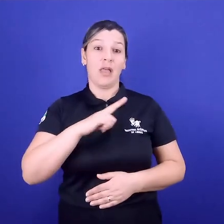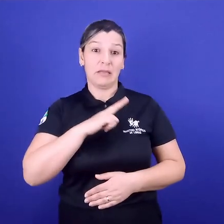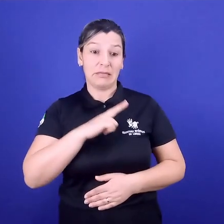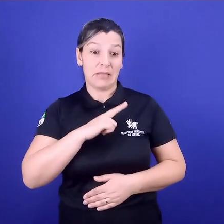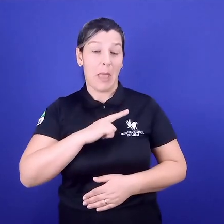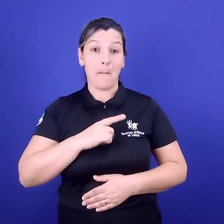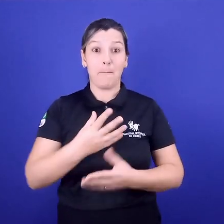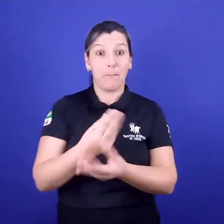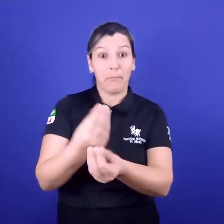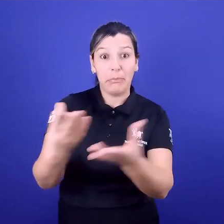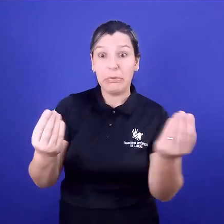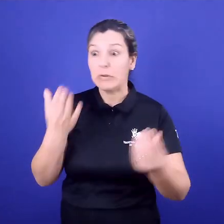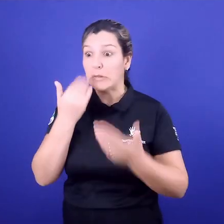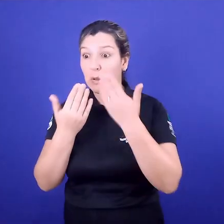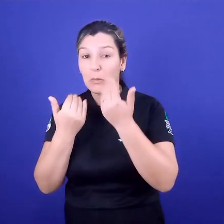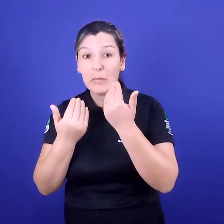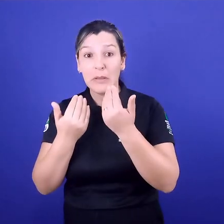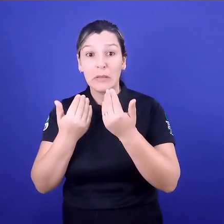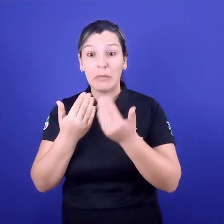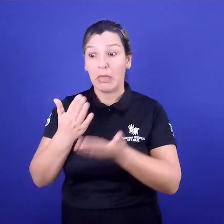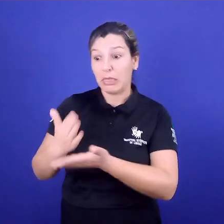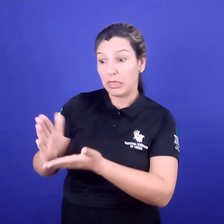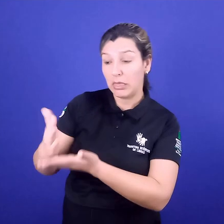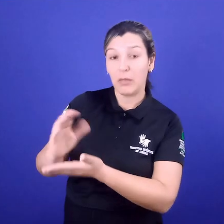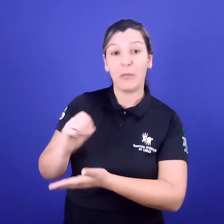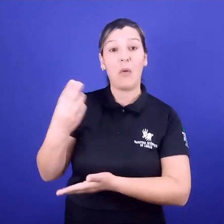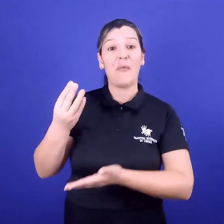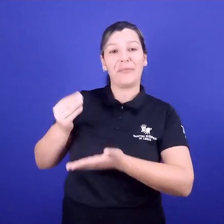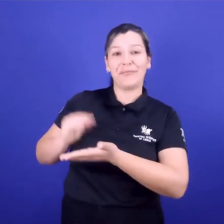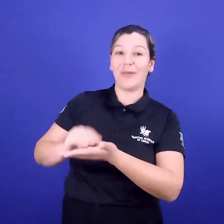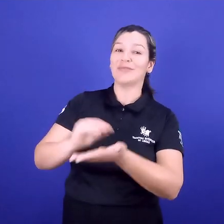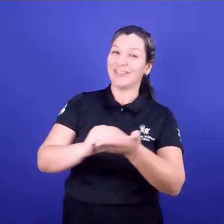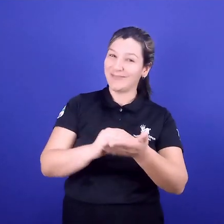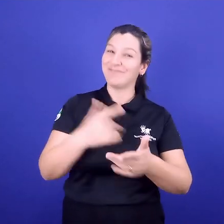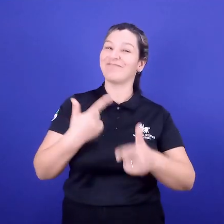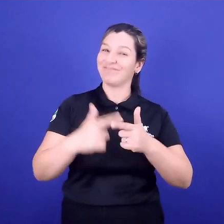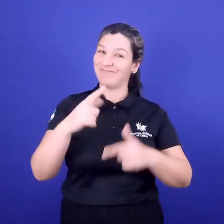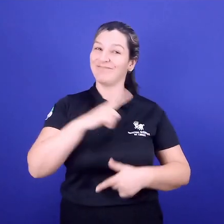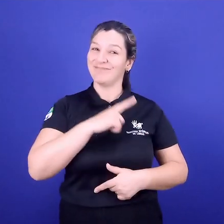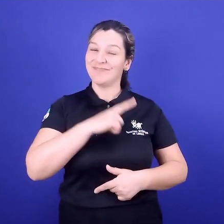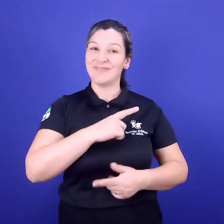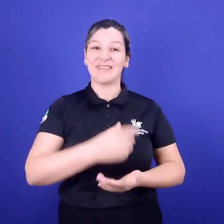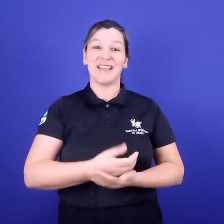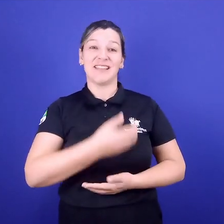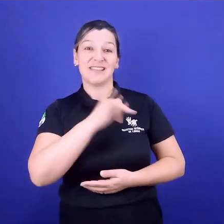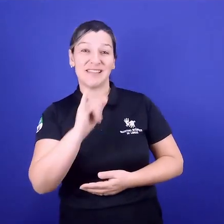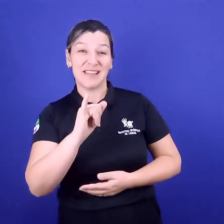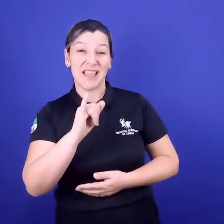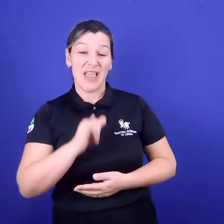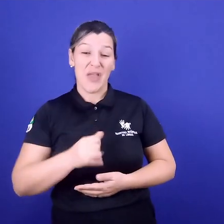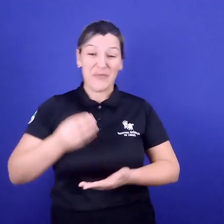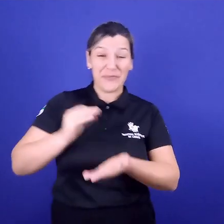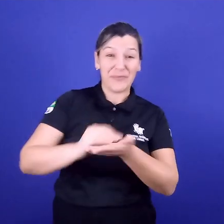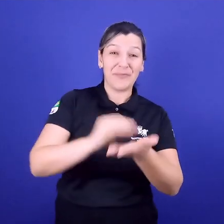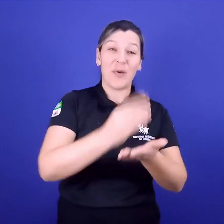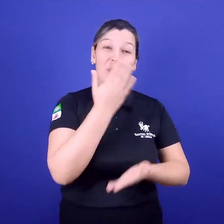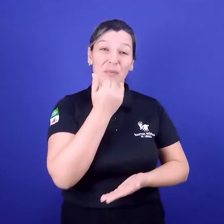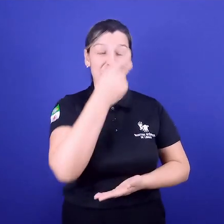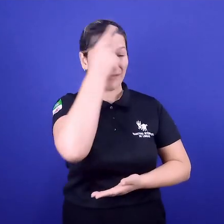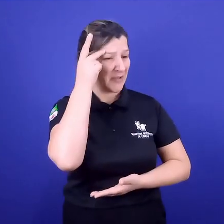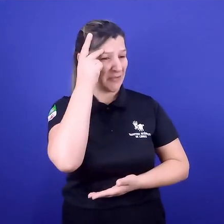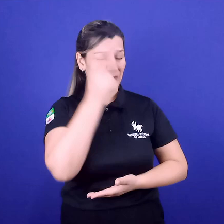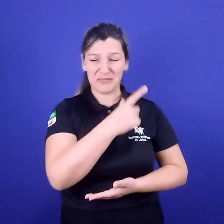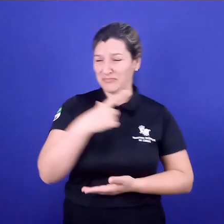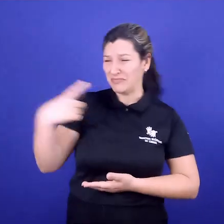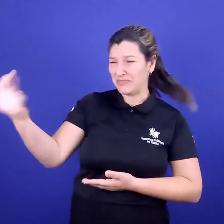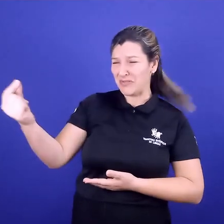menos. Os dois são problemáticos. Quando você erra para menos, você vai ter convidado saindo da sua festa insatisfeito, né? Você vai ter convidado saindo